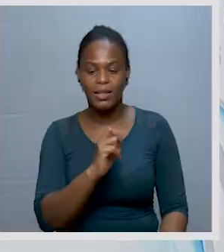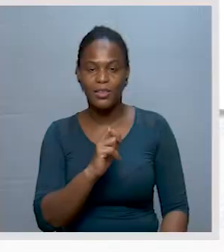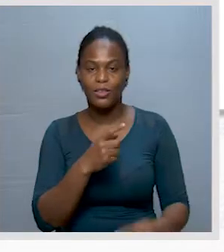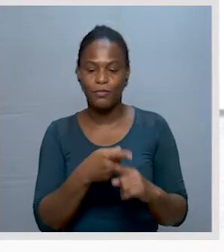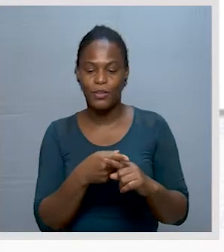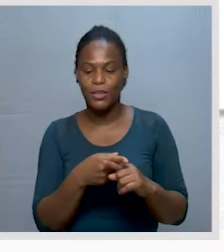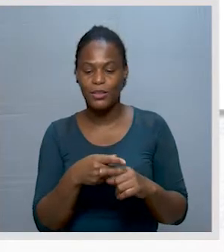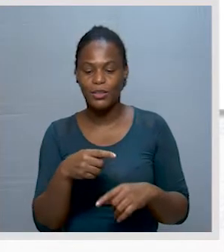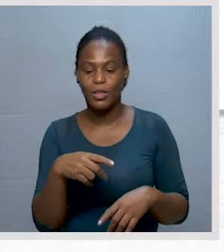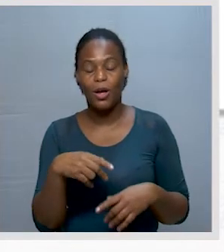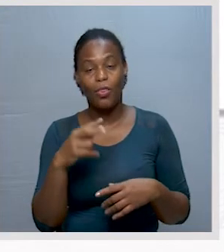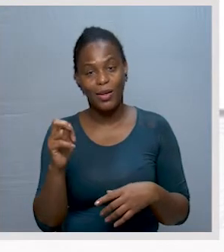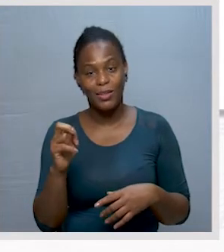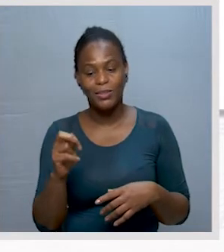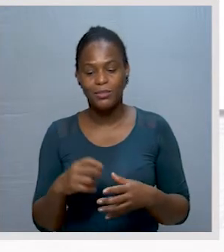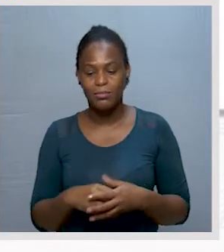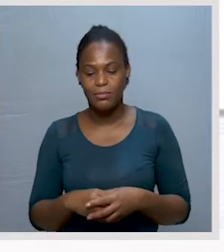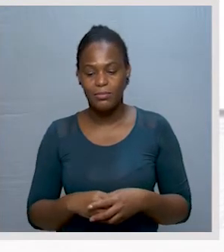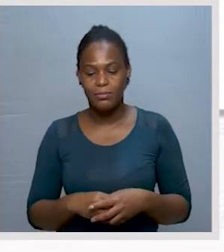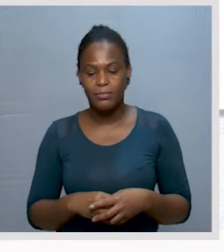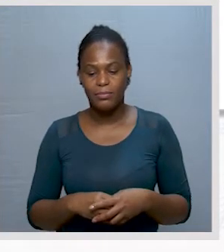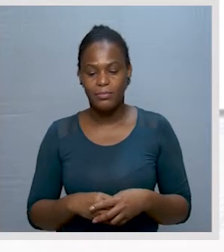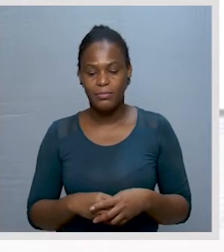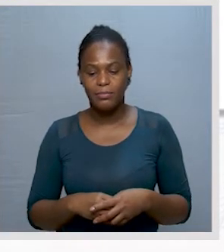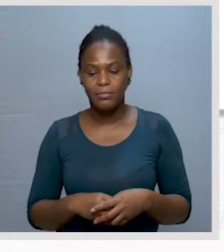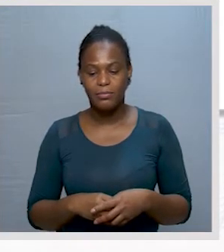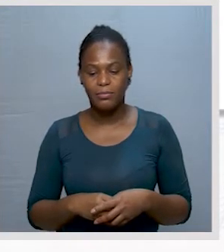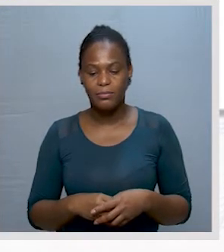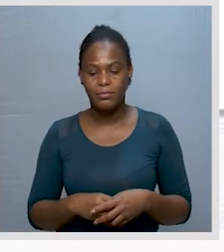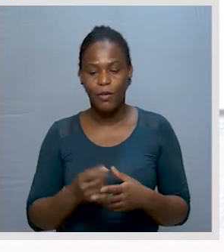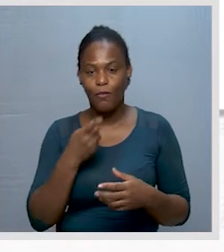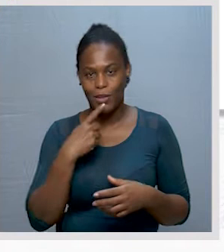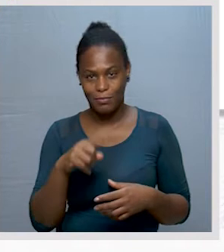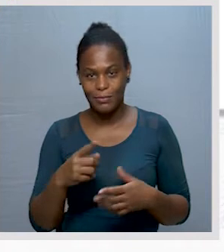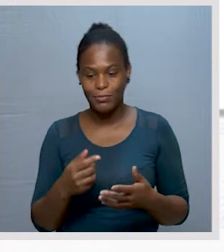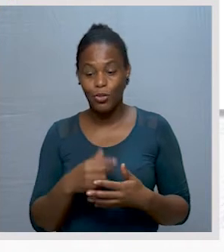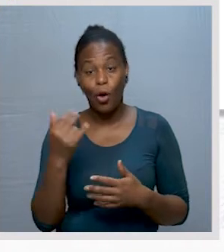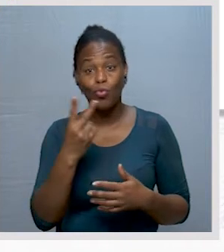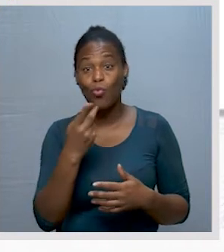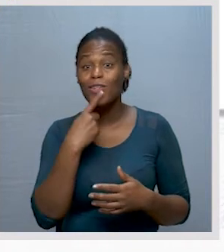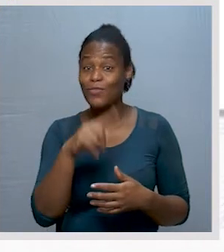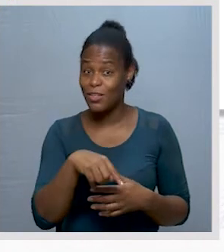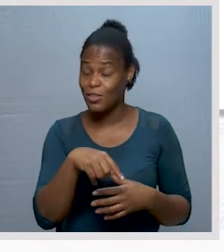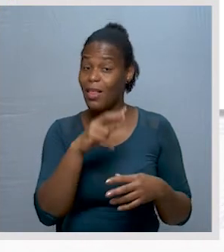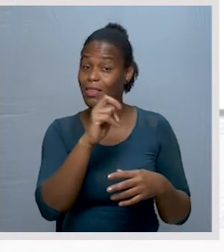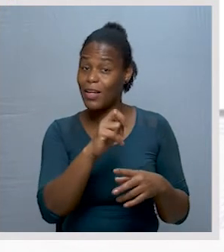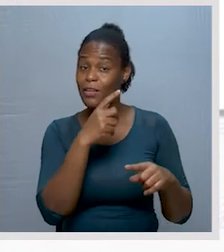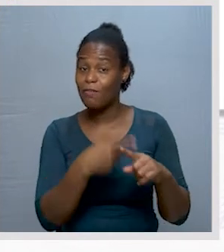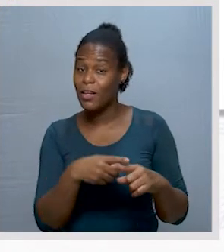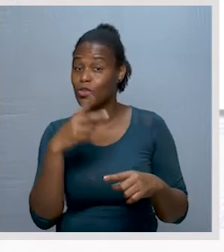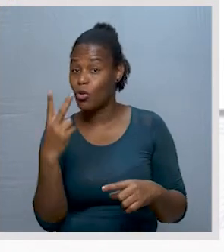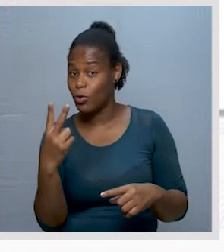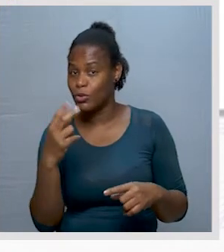3 vezes, o 3 é que se repete 2 vezes. Por isso, 3